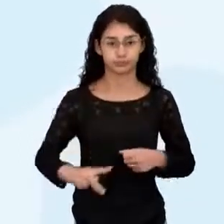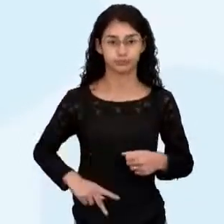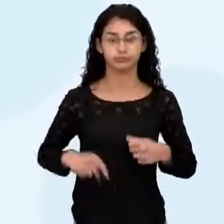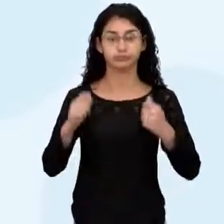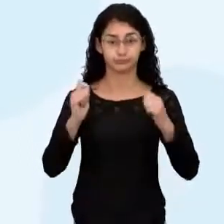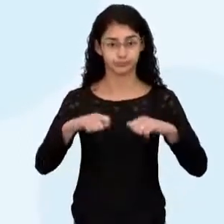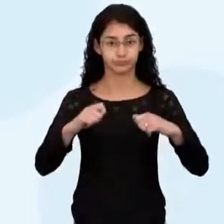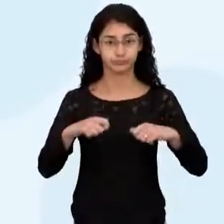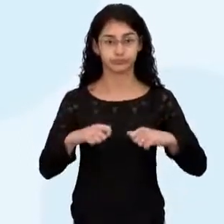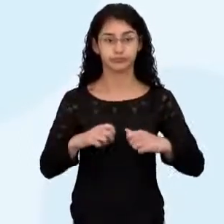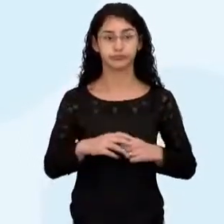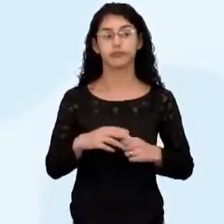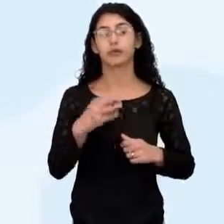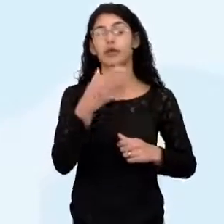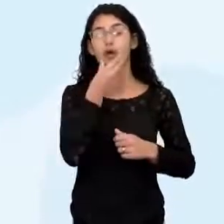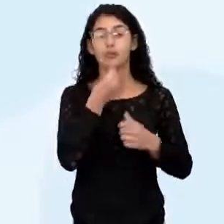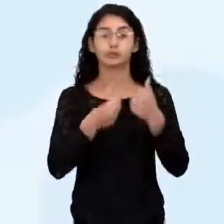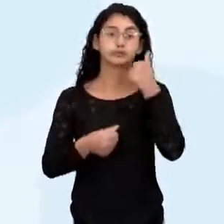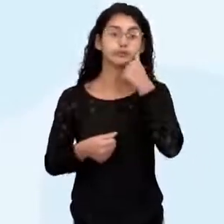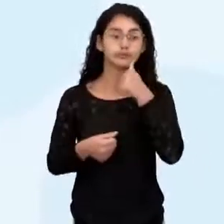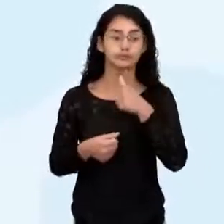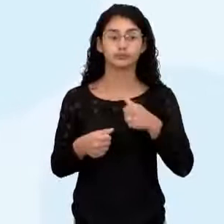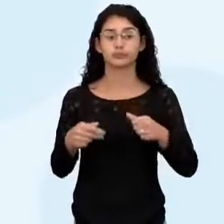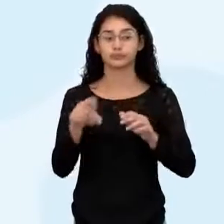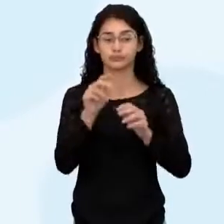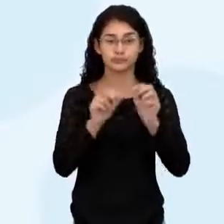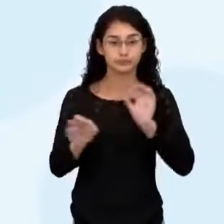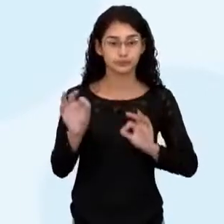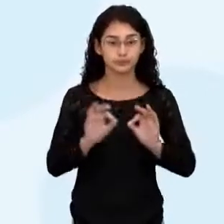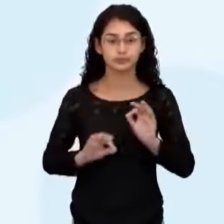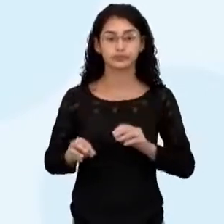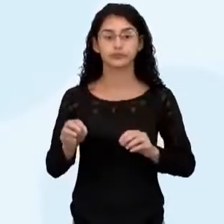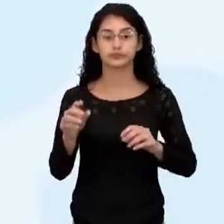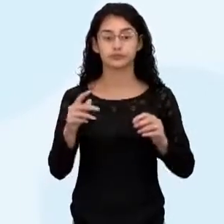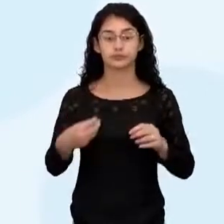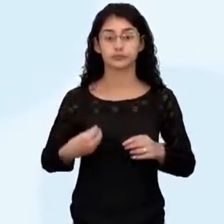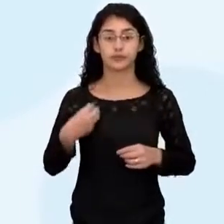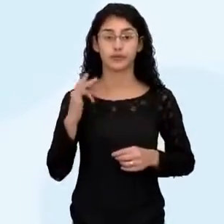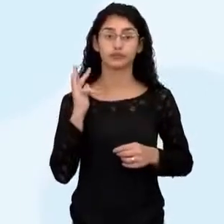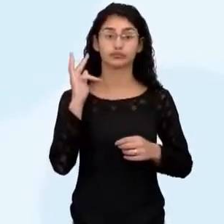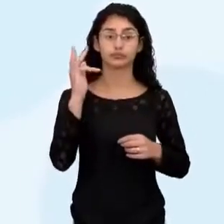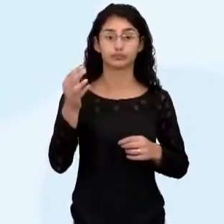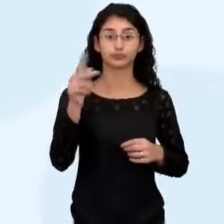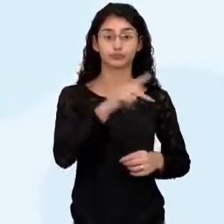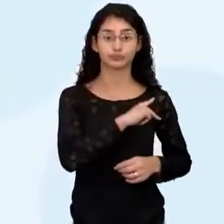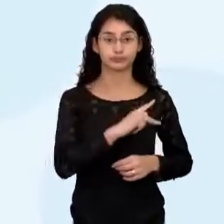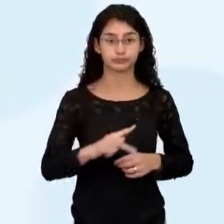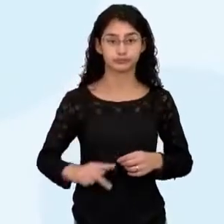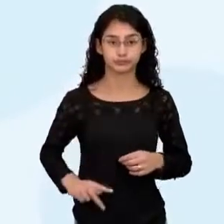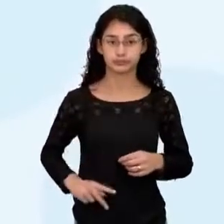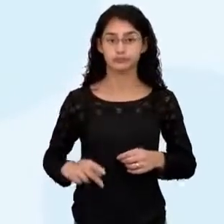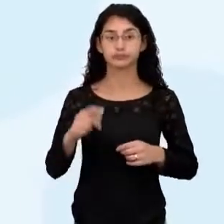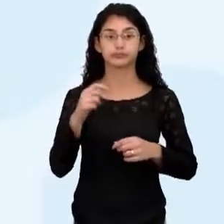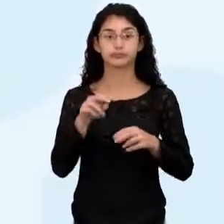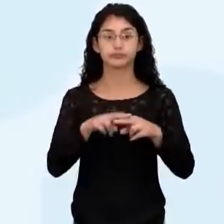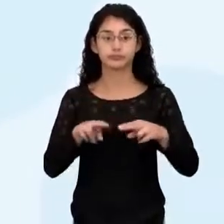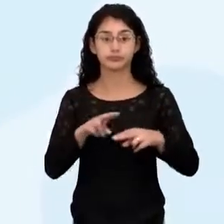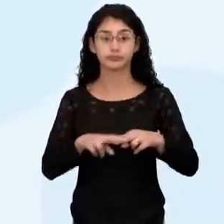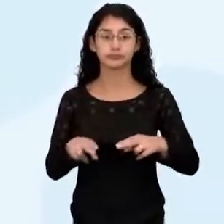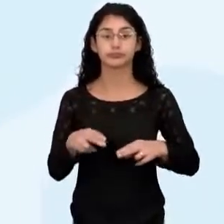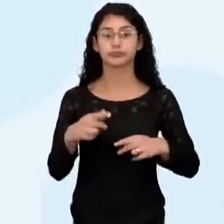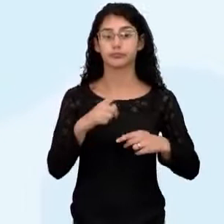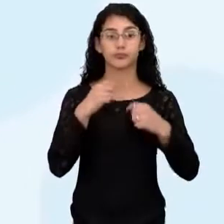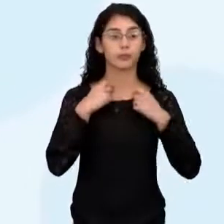vocês, menino ou menina, tiver um projeto de vida de ser um presidente da República, o seu gênero não vai fazer com que vocês